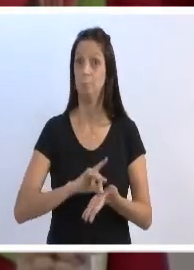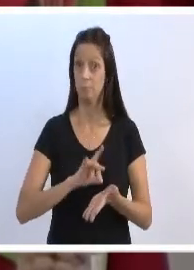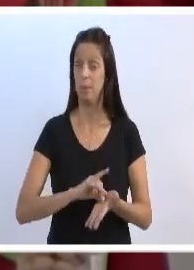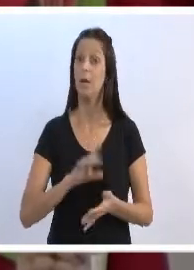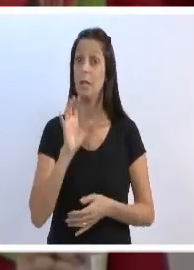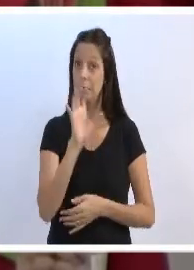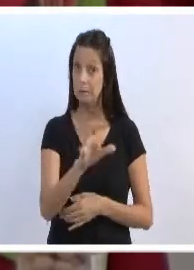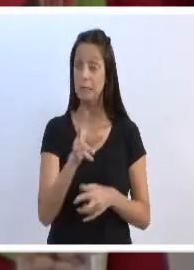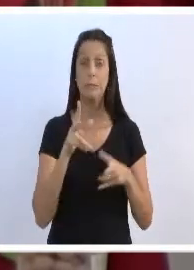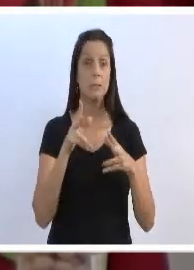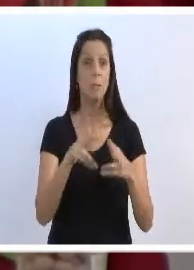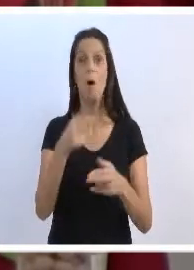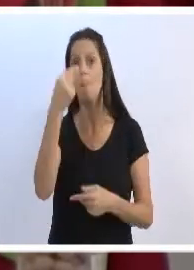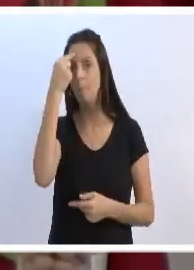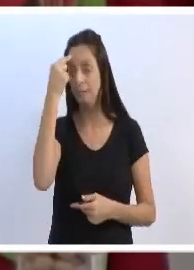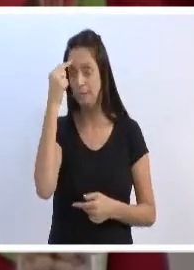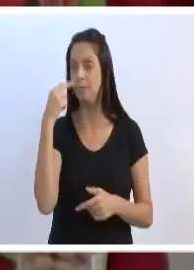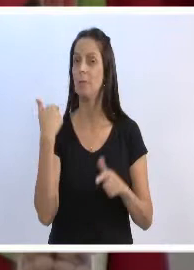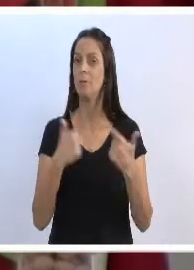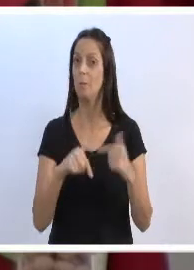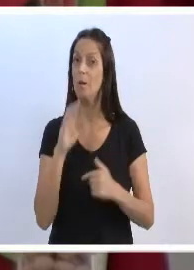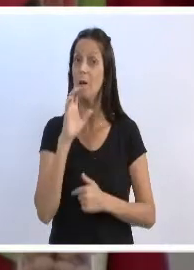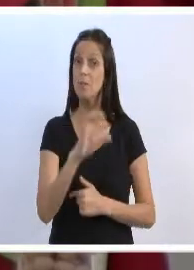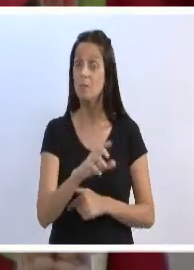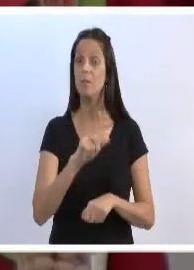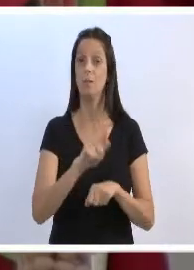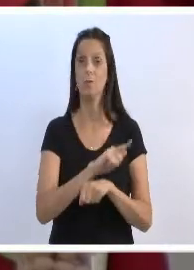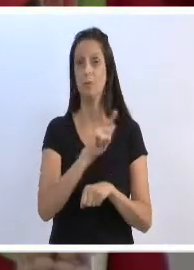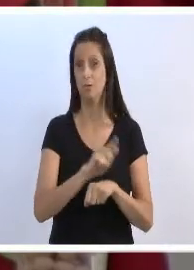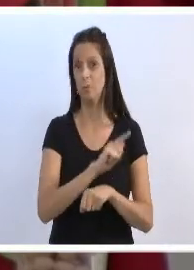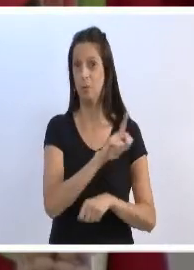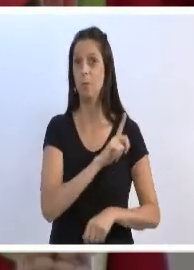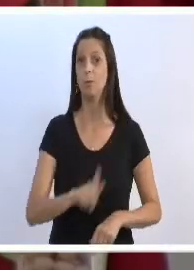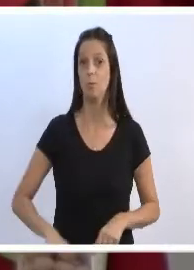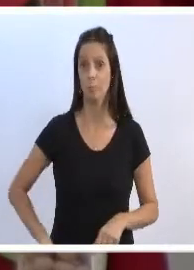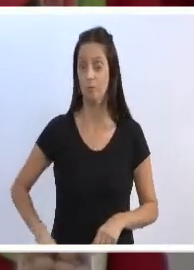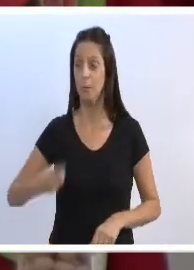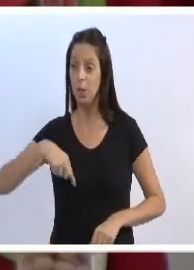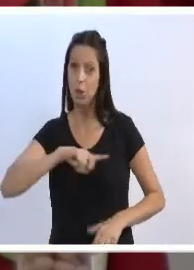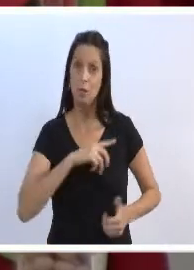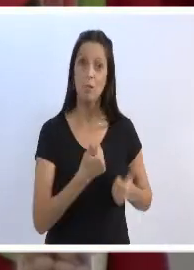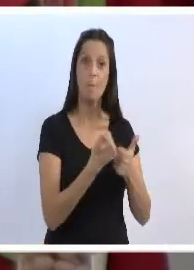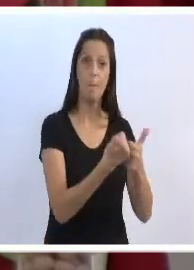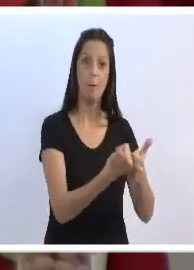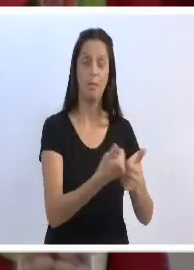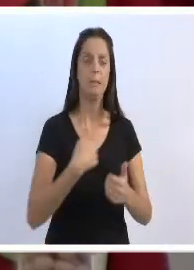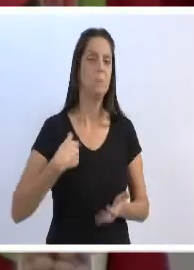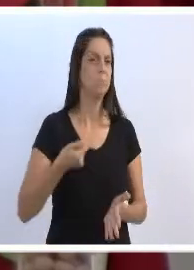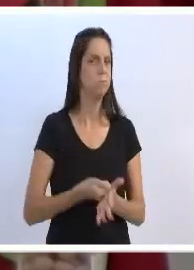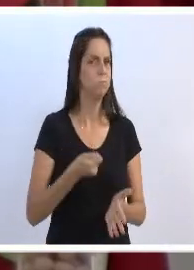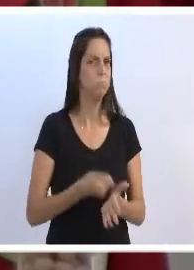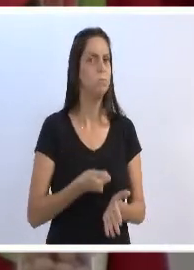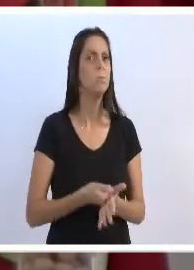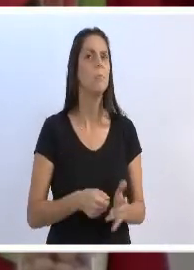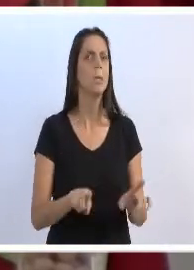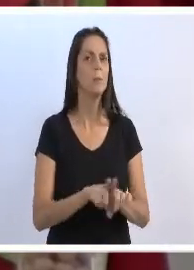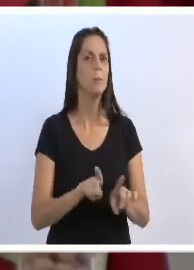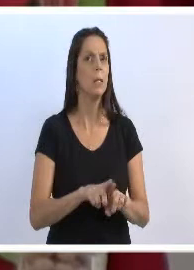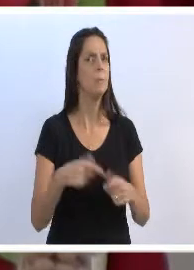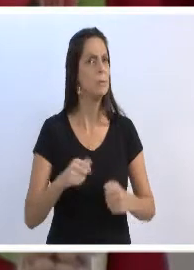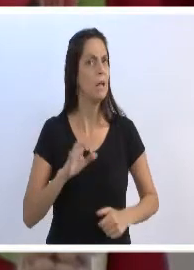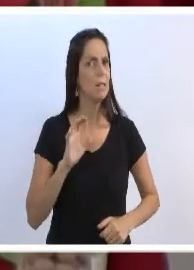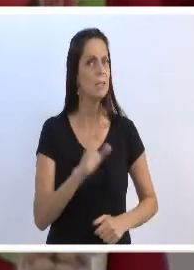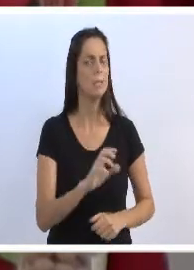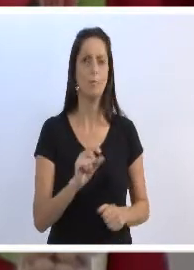junto à secretaria de gestão governamental junto com nosso apoio ea cobrança de ser vereador no sentido de que essa ação fosse